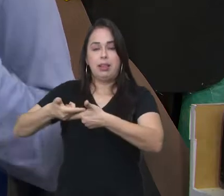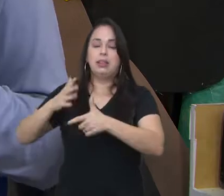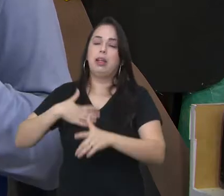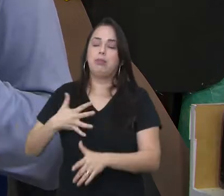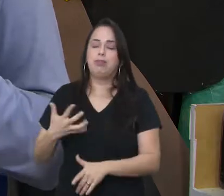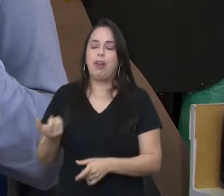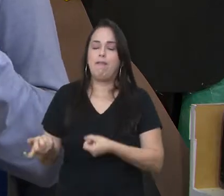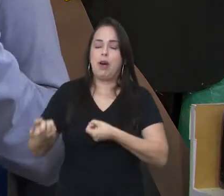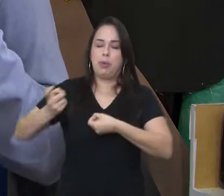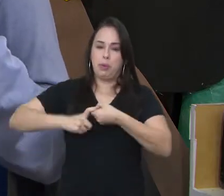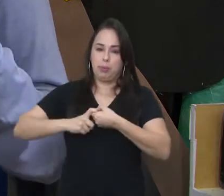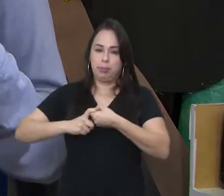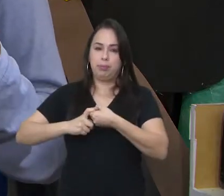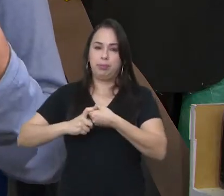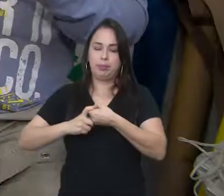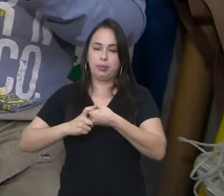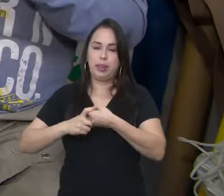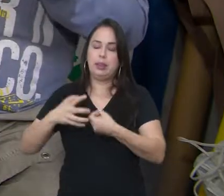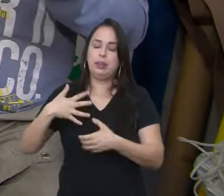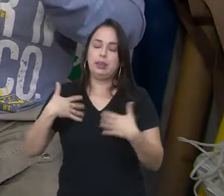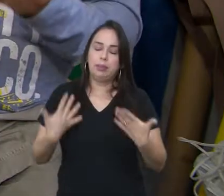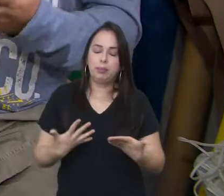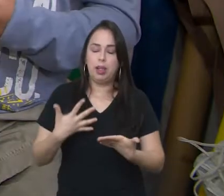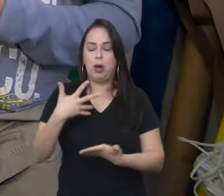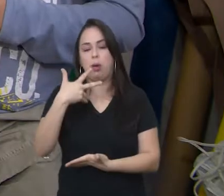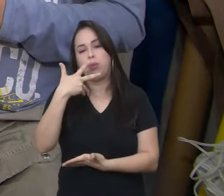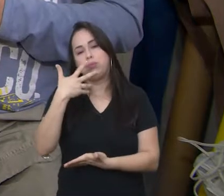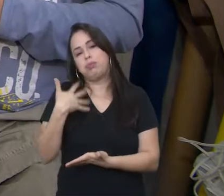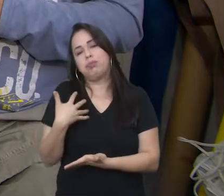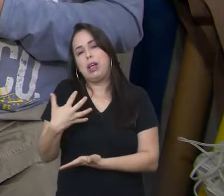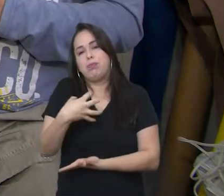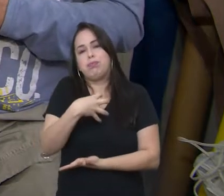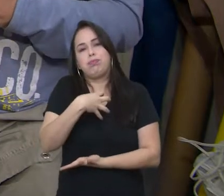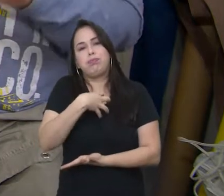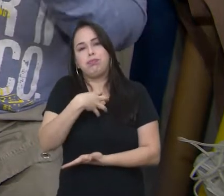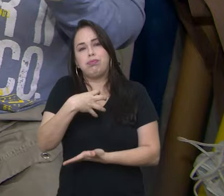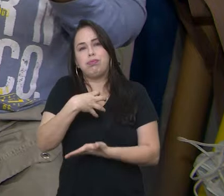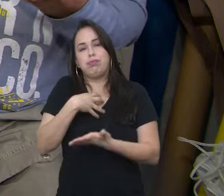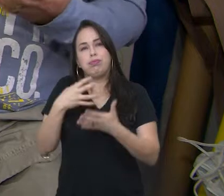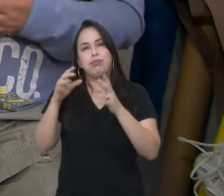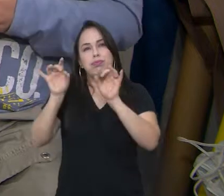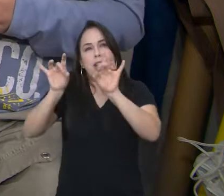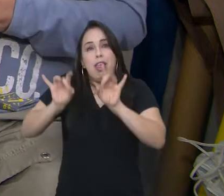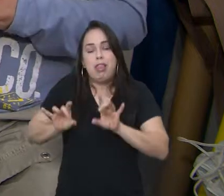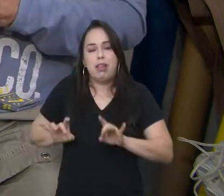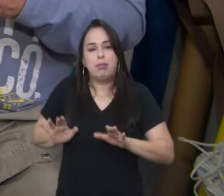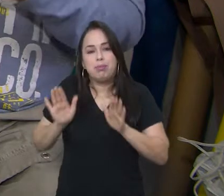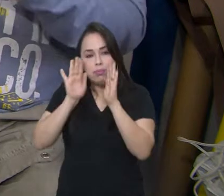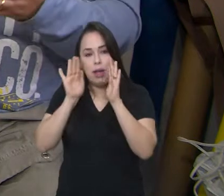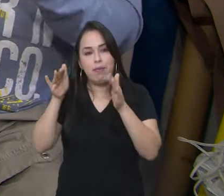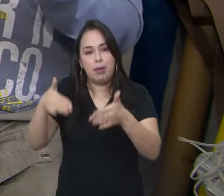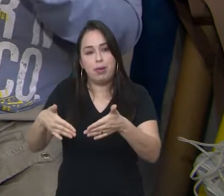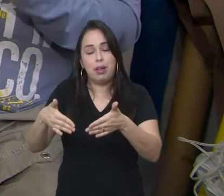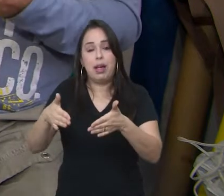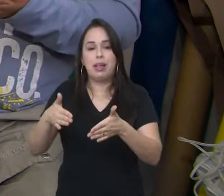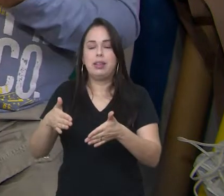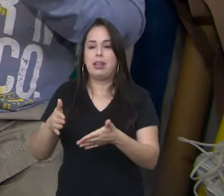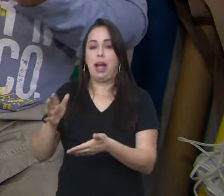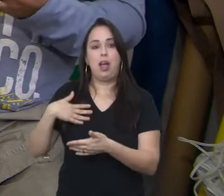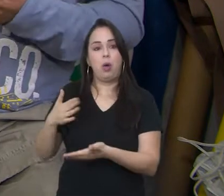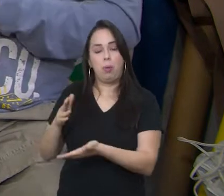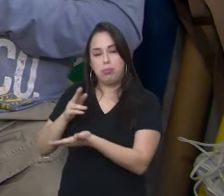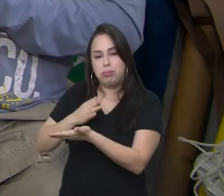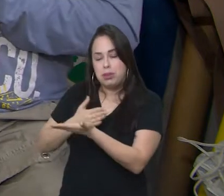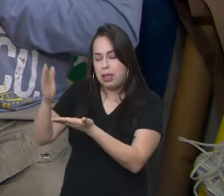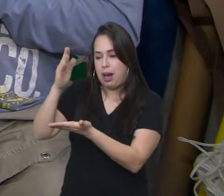tona muito forte, então eu comecei a ver isso como algo bem especial, né? Então aí eu comecei a trazer, e aí comecei a